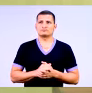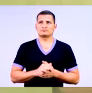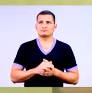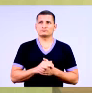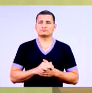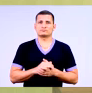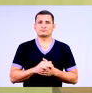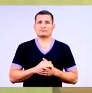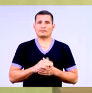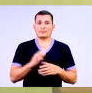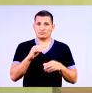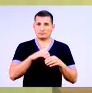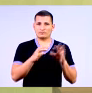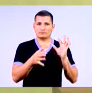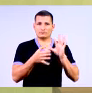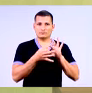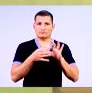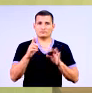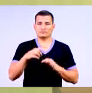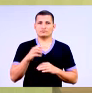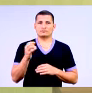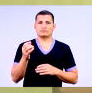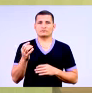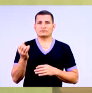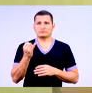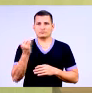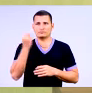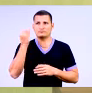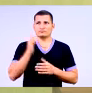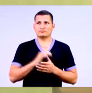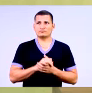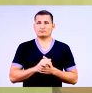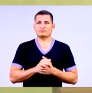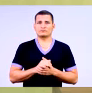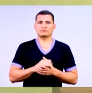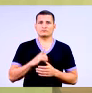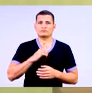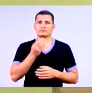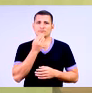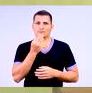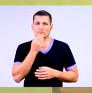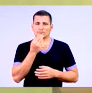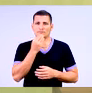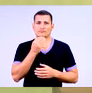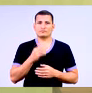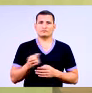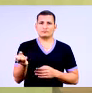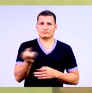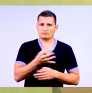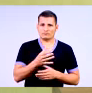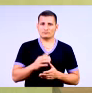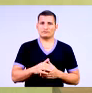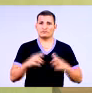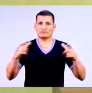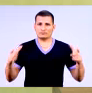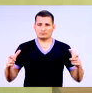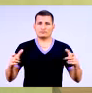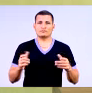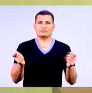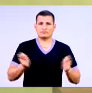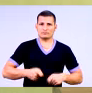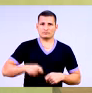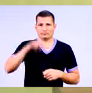desse contexto, é fundamental proporcionar aos colaboradores a oportunidade de inovar e ampliar a capacidade de